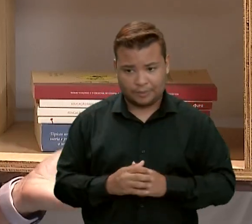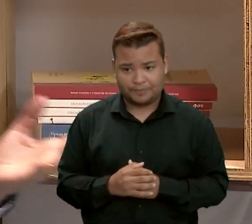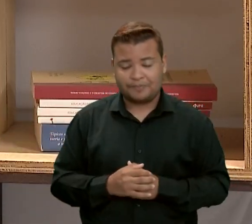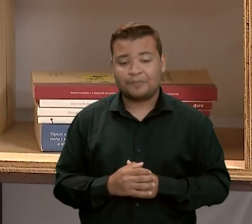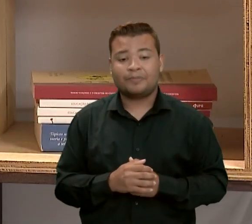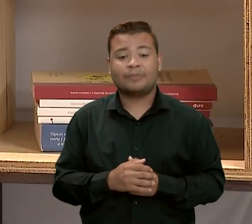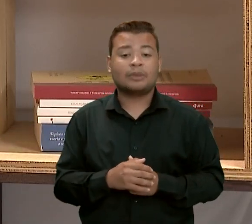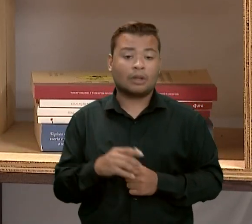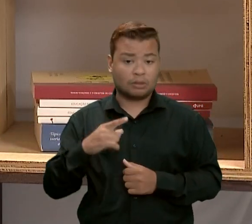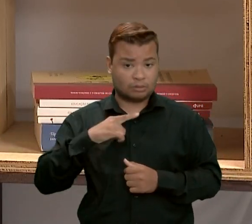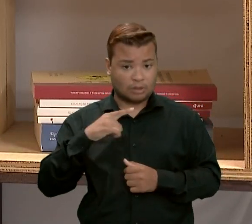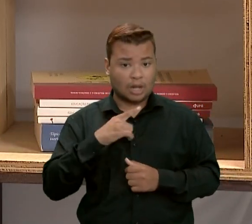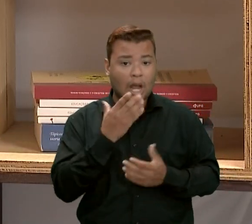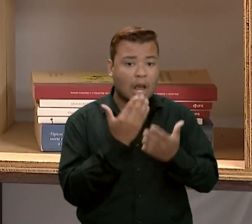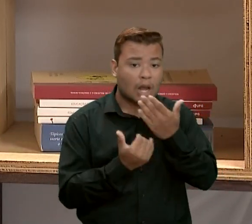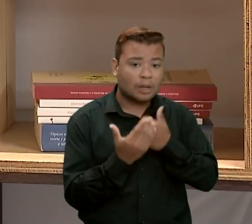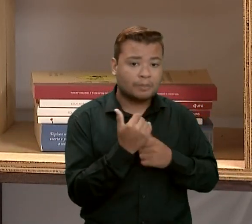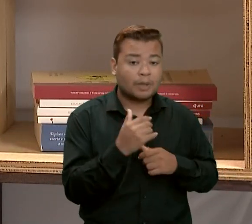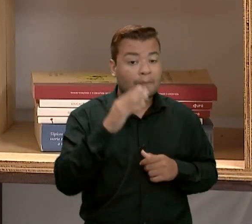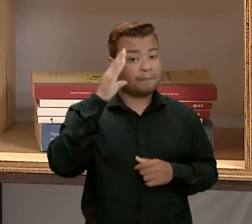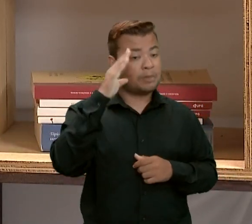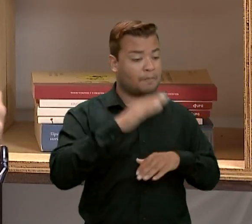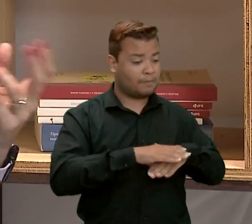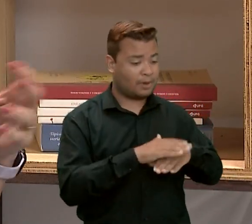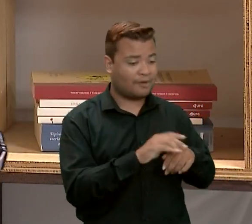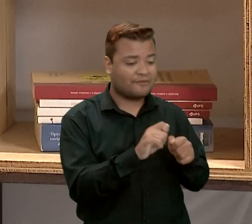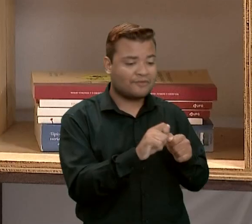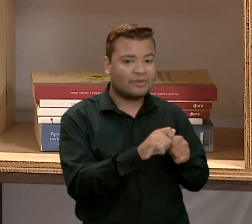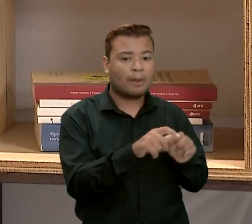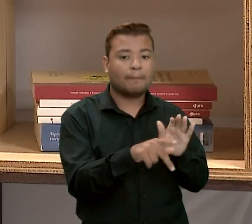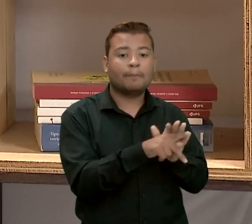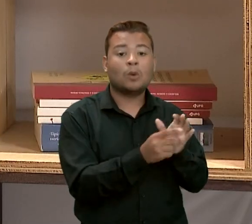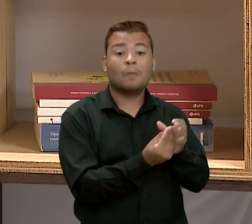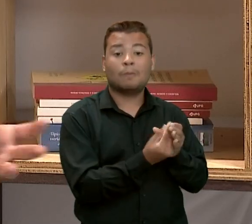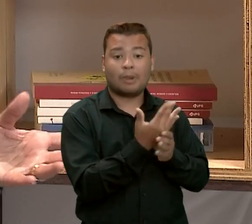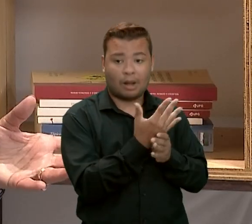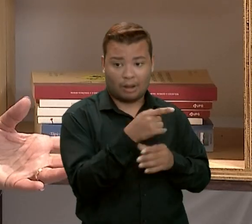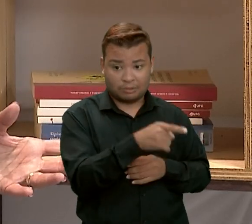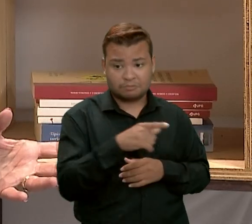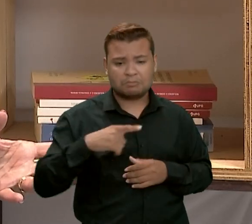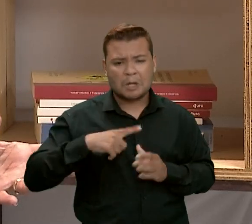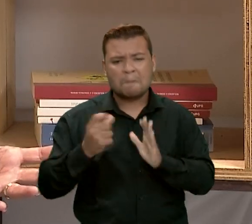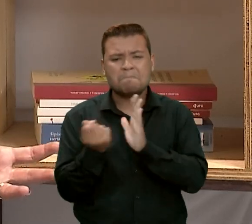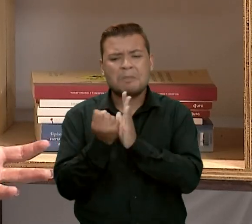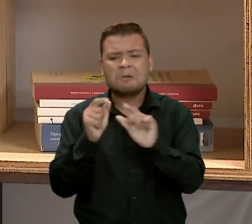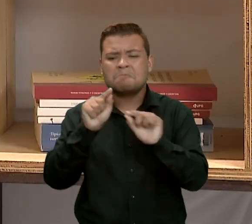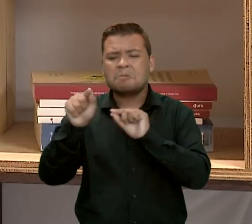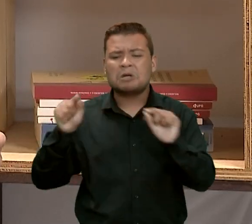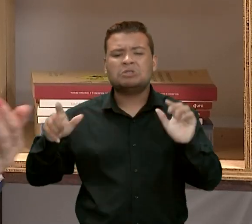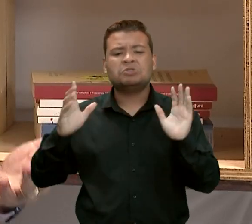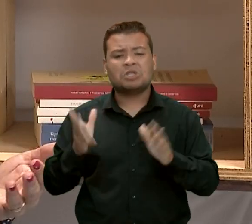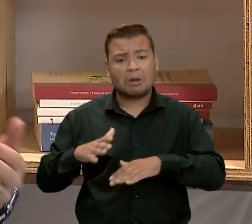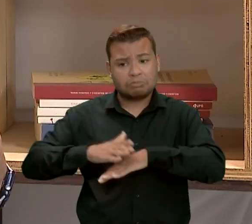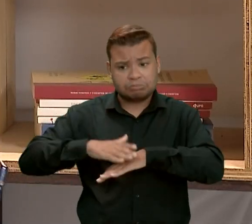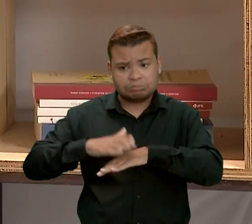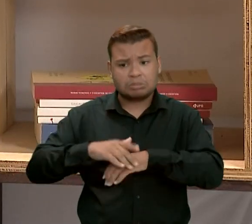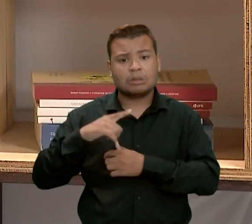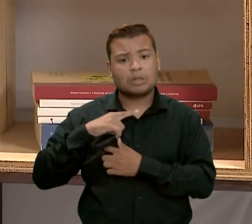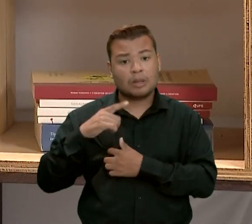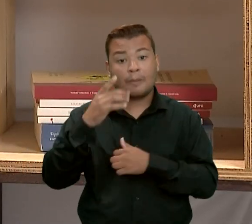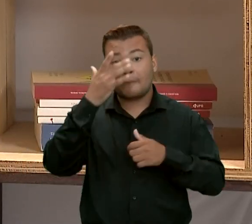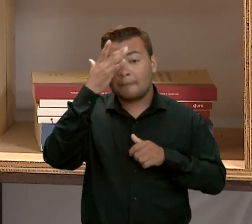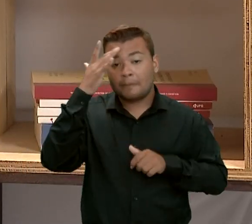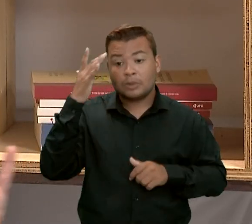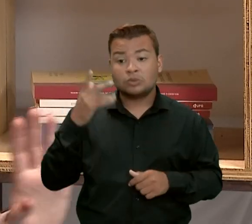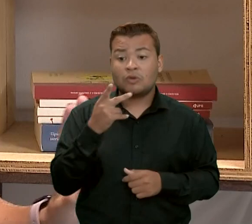alimentos à base de plantas. A gente tem várias marcas hoje que a gente já encontra no mercado e que é muito comum as pessoas